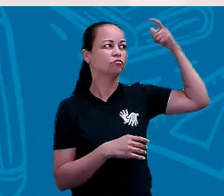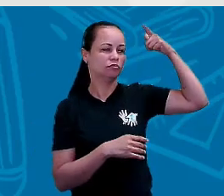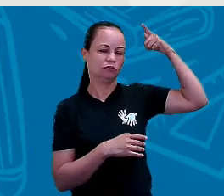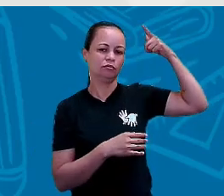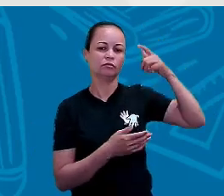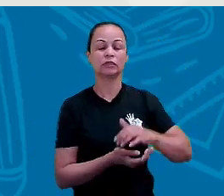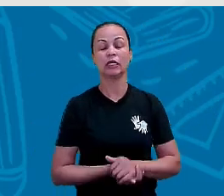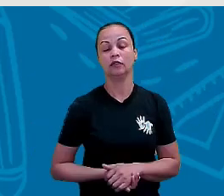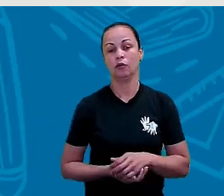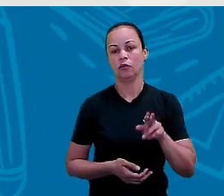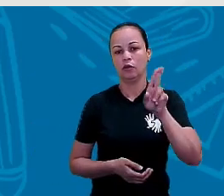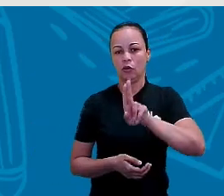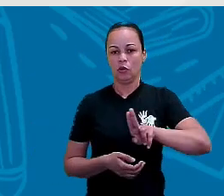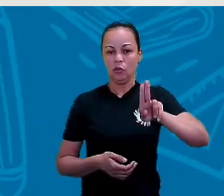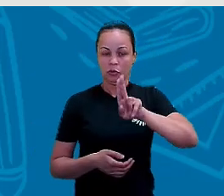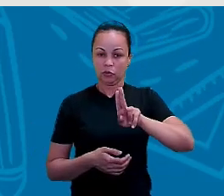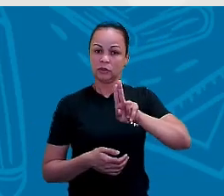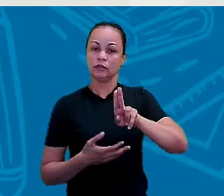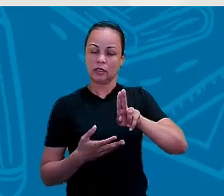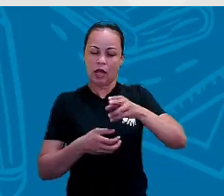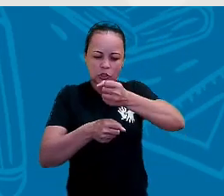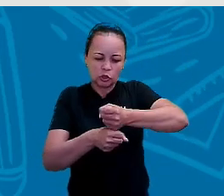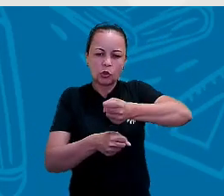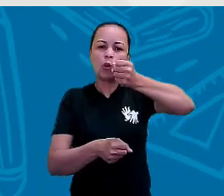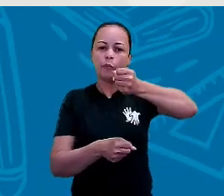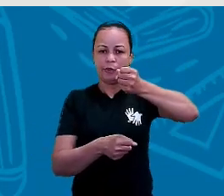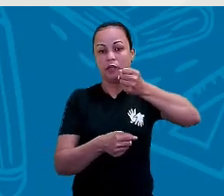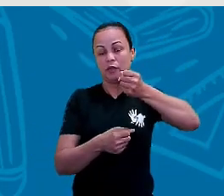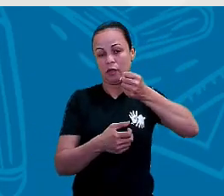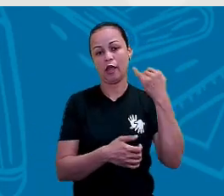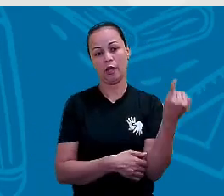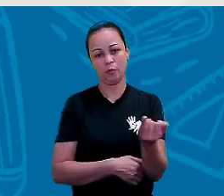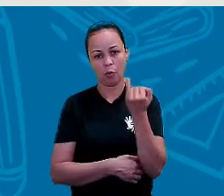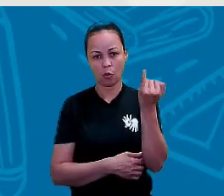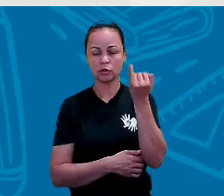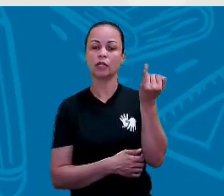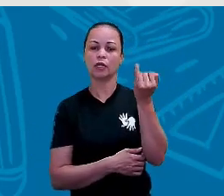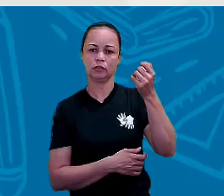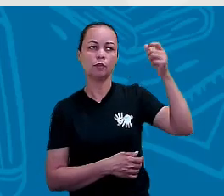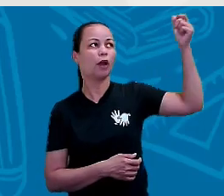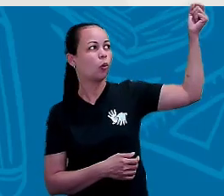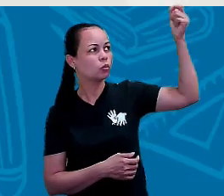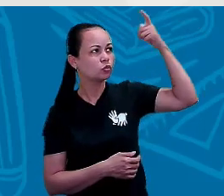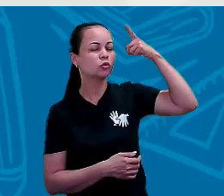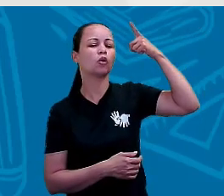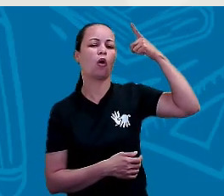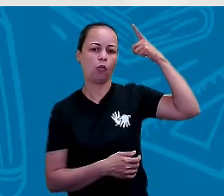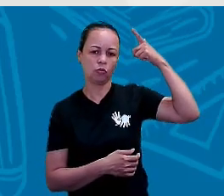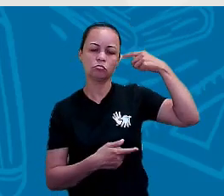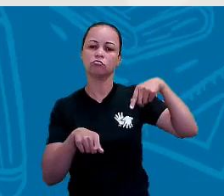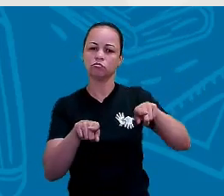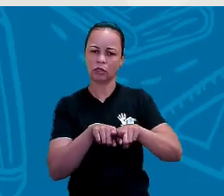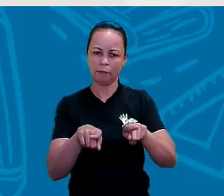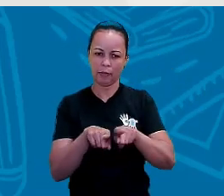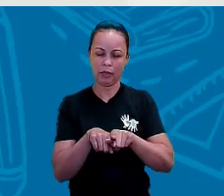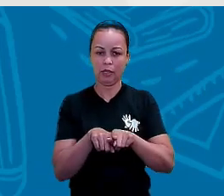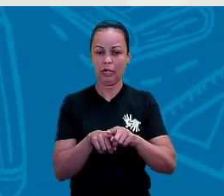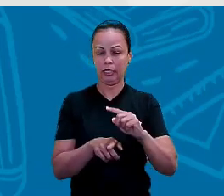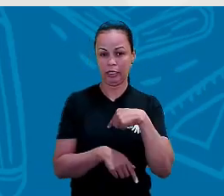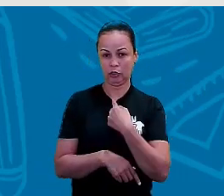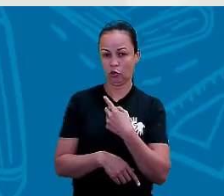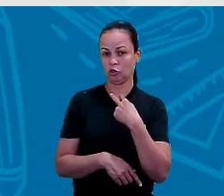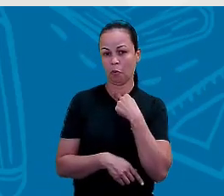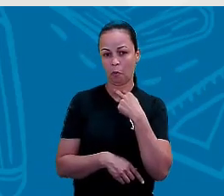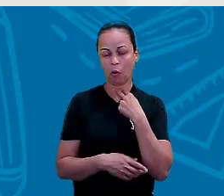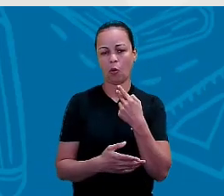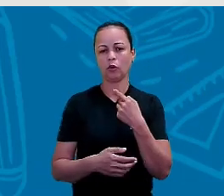Então, usar a sombrinha e usar o guarda-chuva é importante também nesses dias, né, que faz muito sol e que a gente não pode estar se